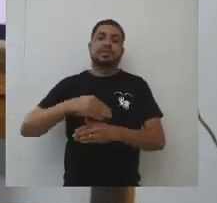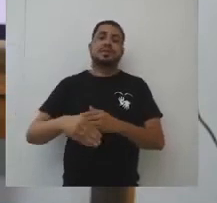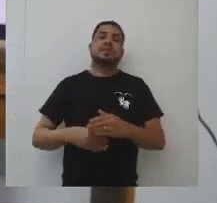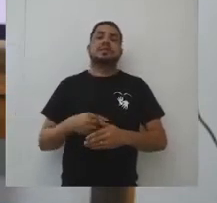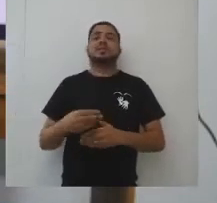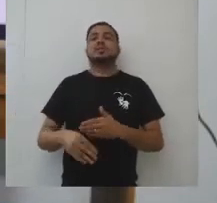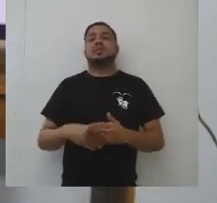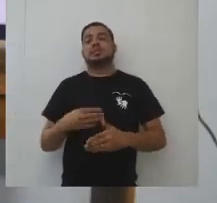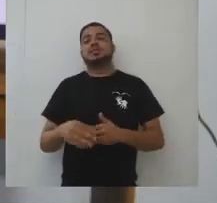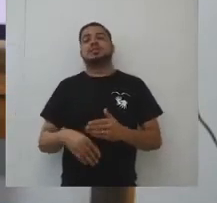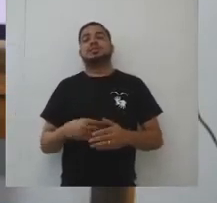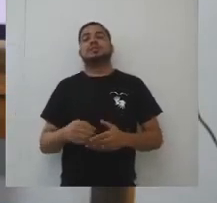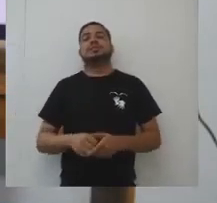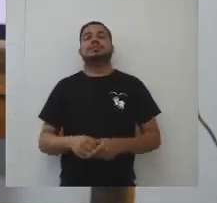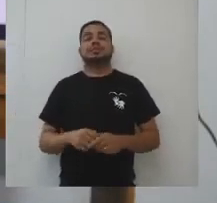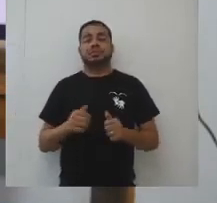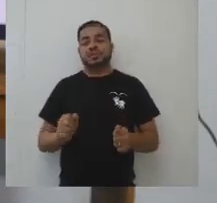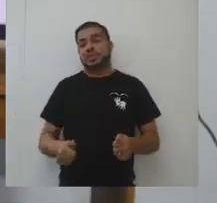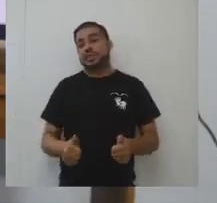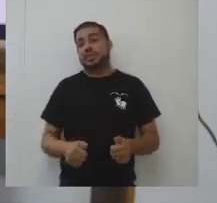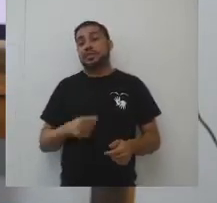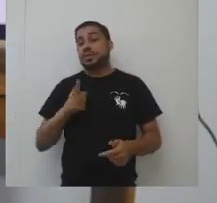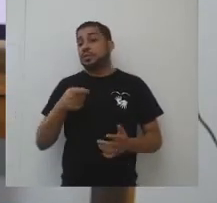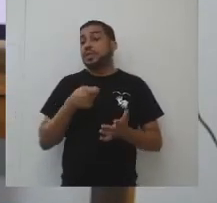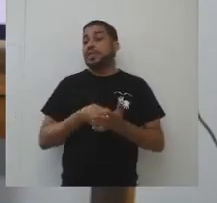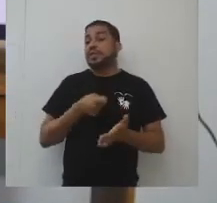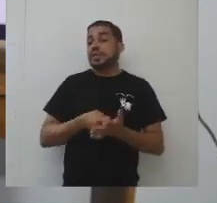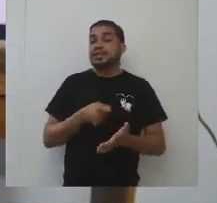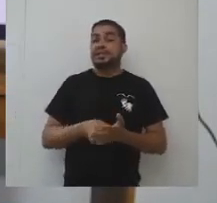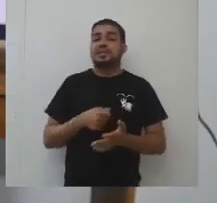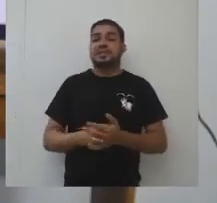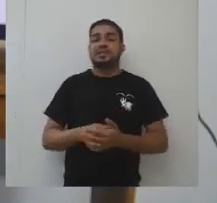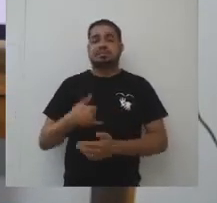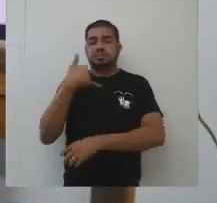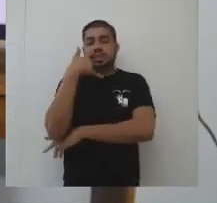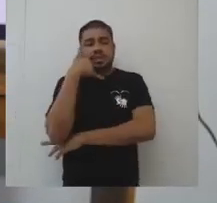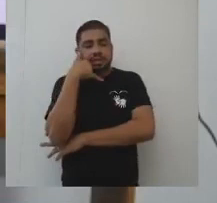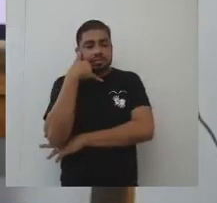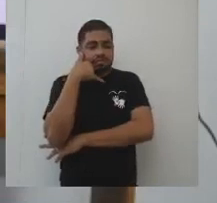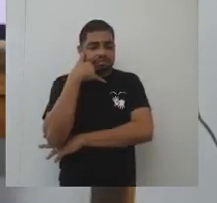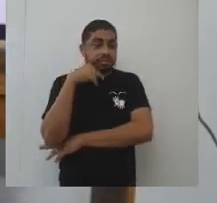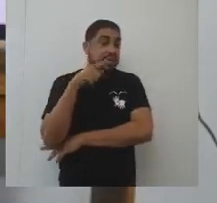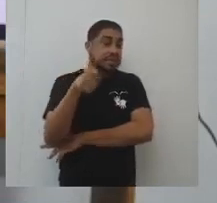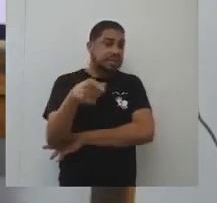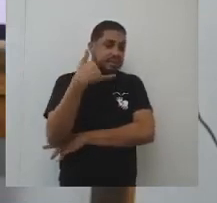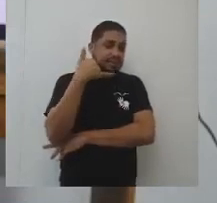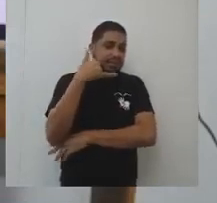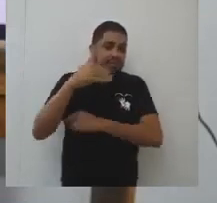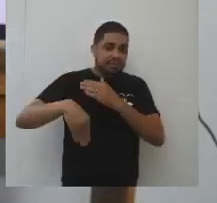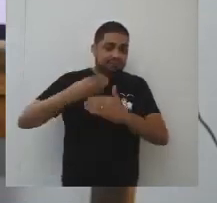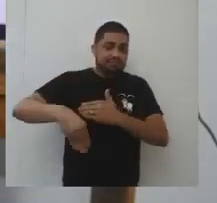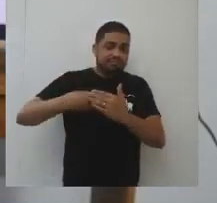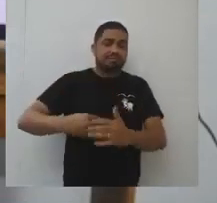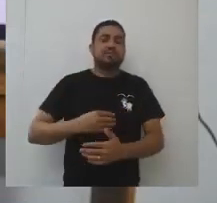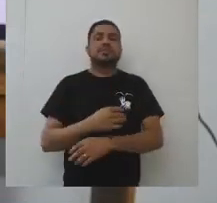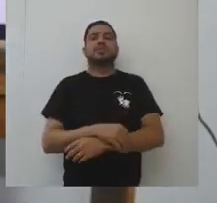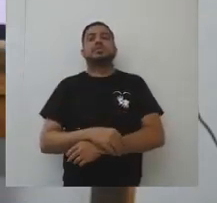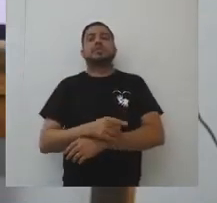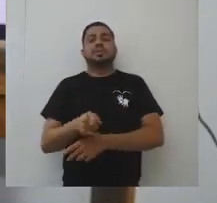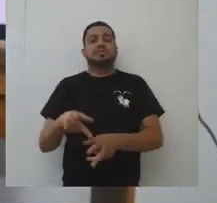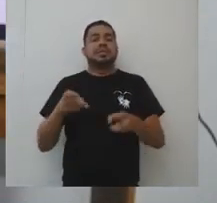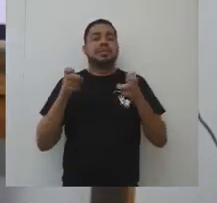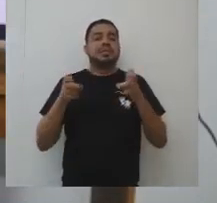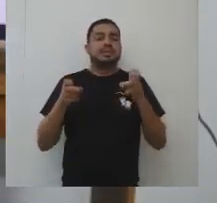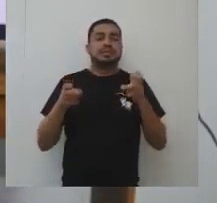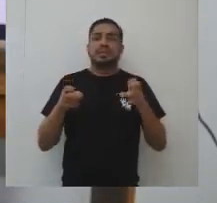esse alumínio. Bom, e vai tentar fazer uma chamada para esse celular que está coberto de alumínio. Você